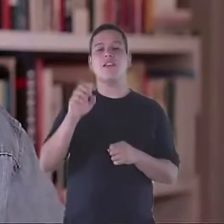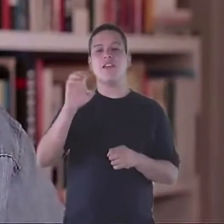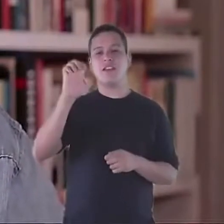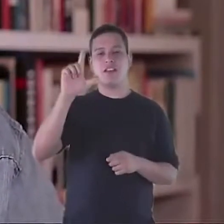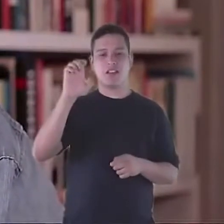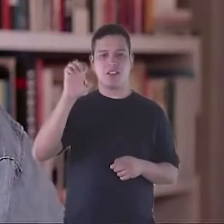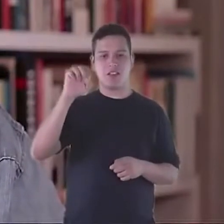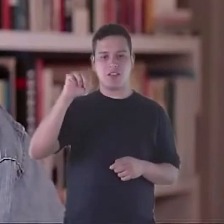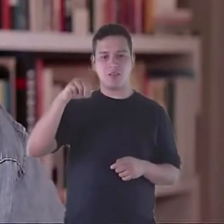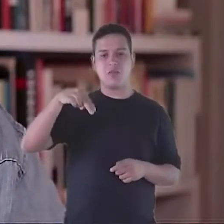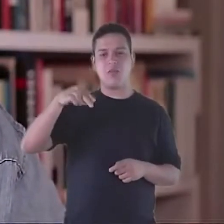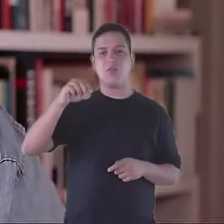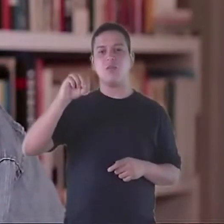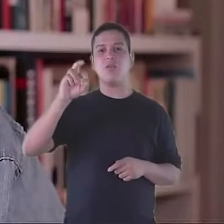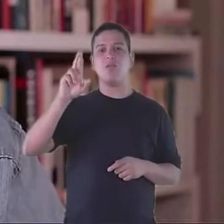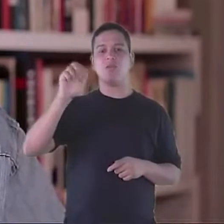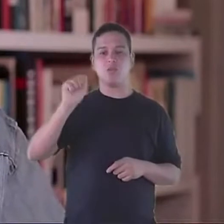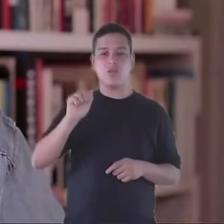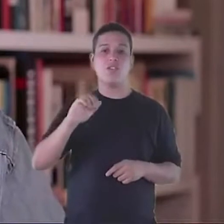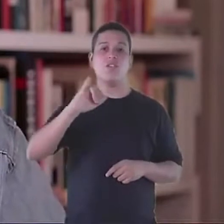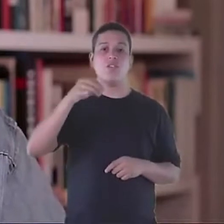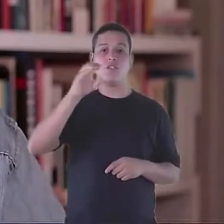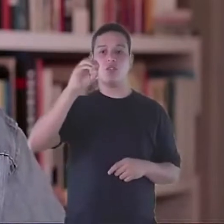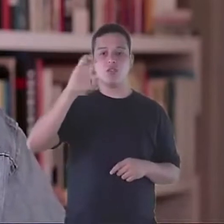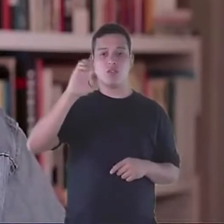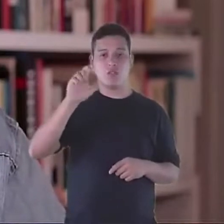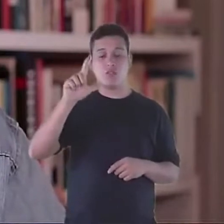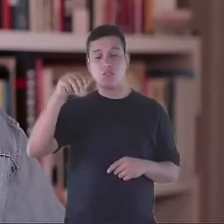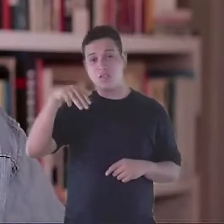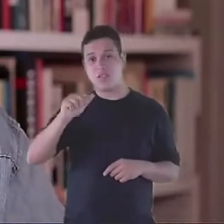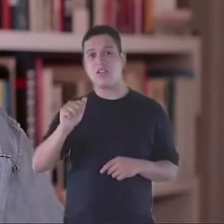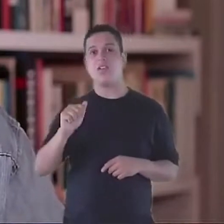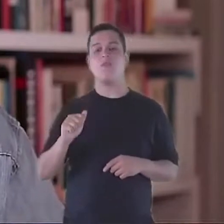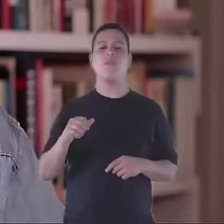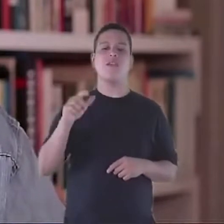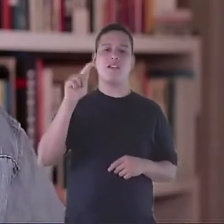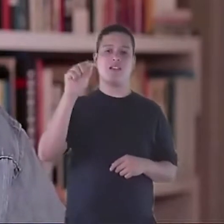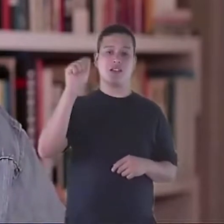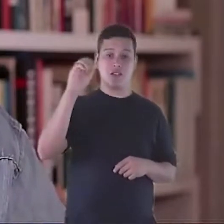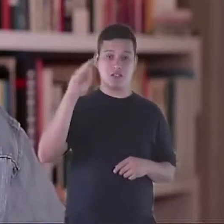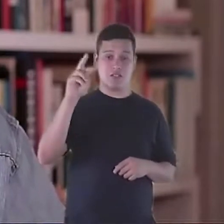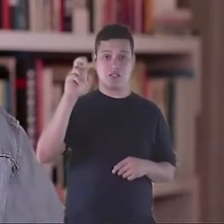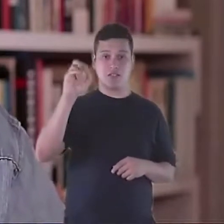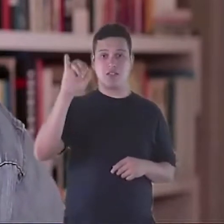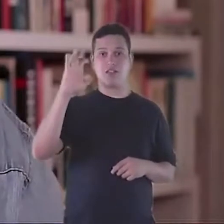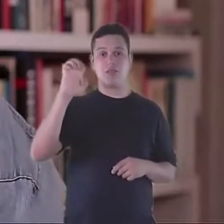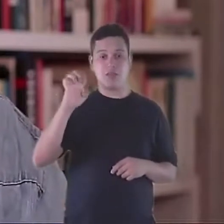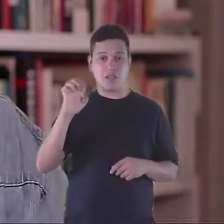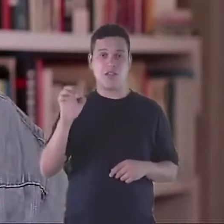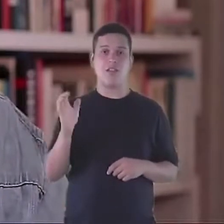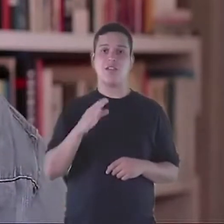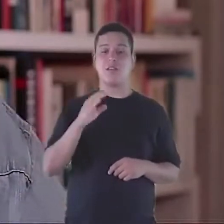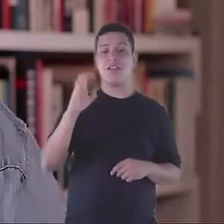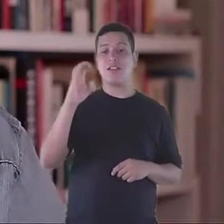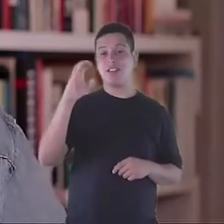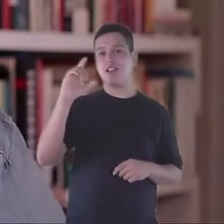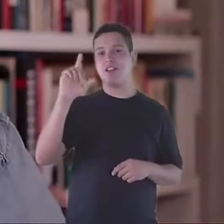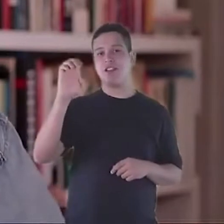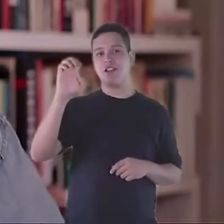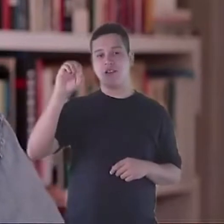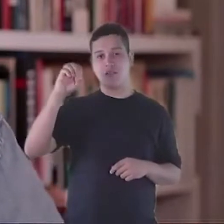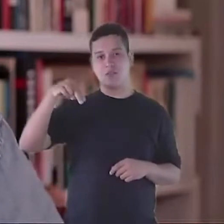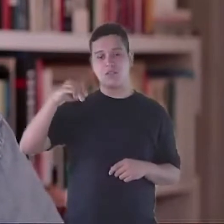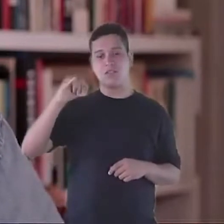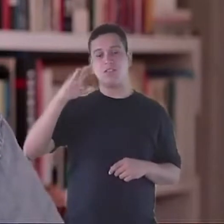Joelma. Jogo Lar, Gabriel Santabella, Cleonice Borchede, Joelma